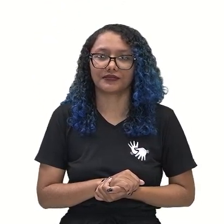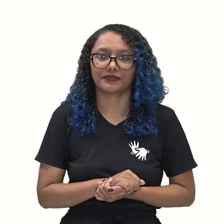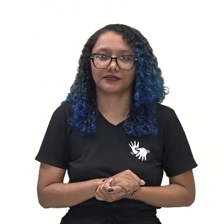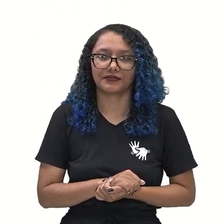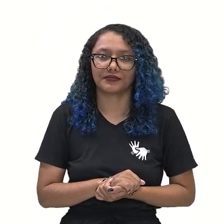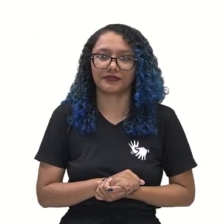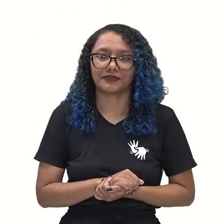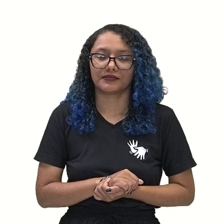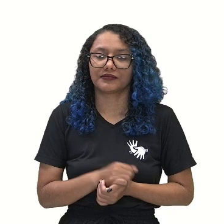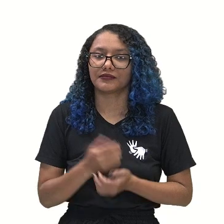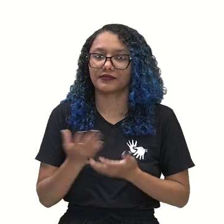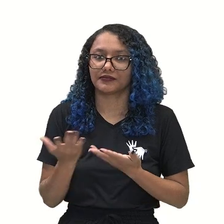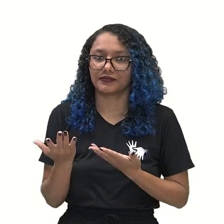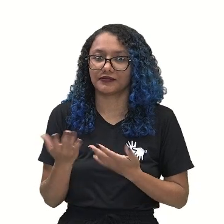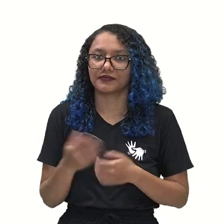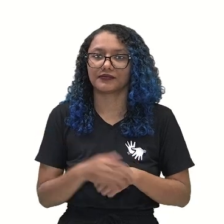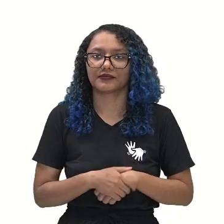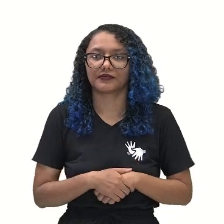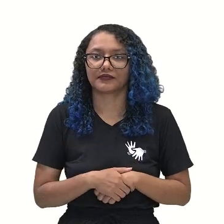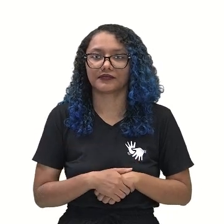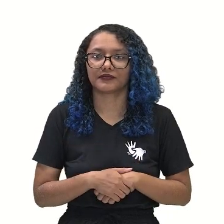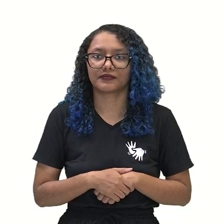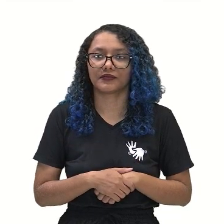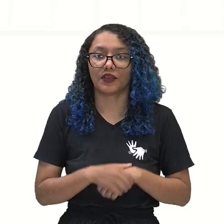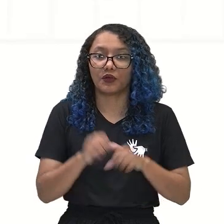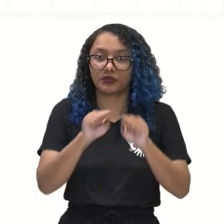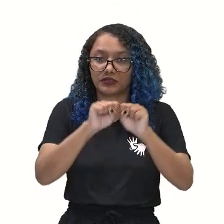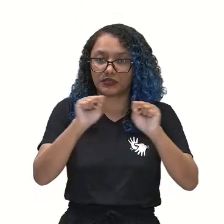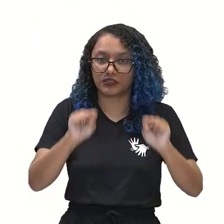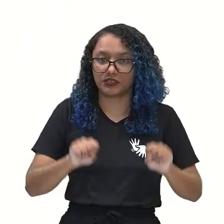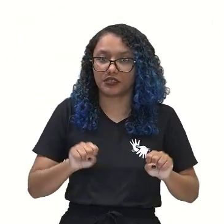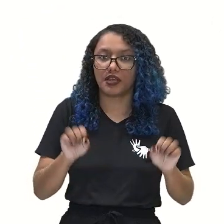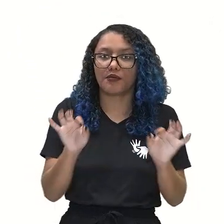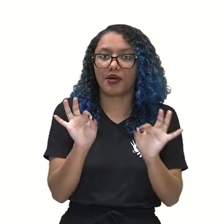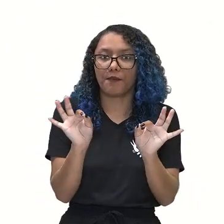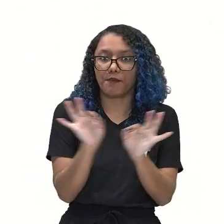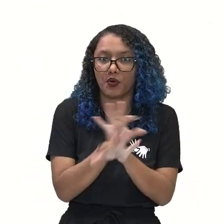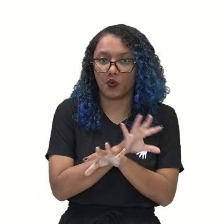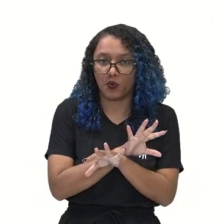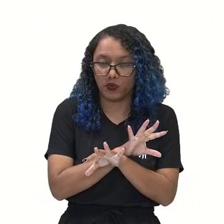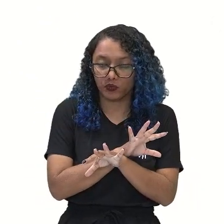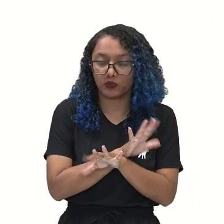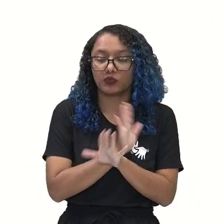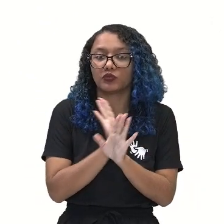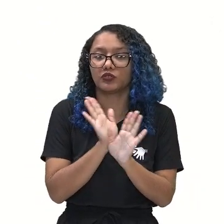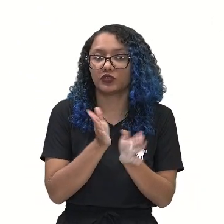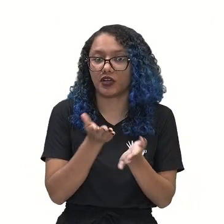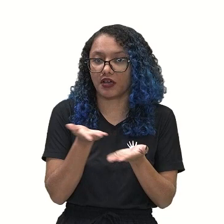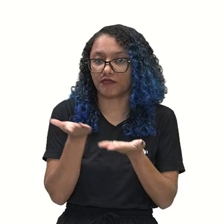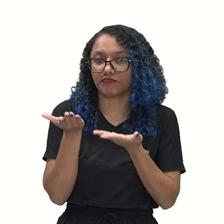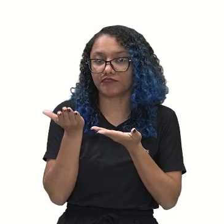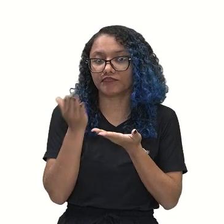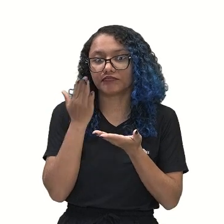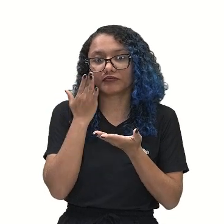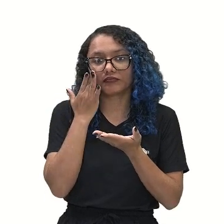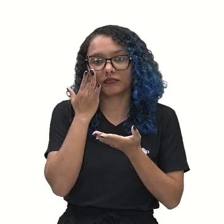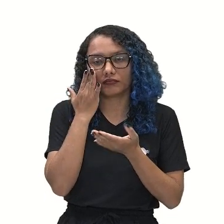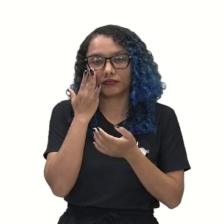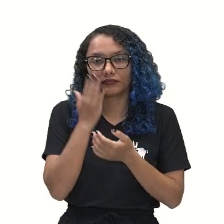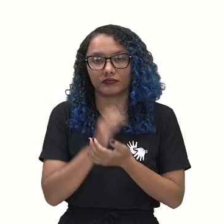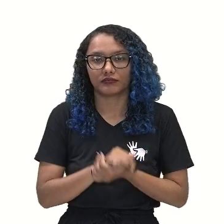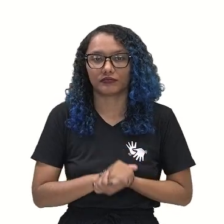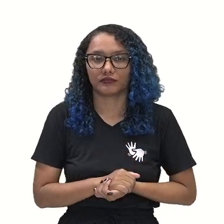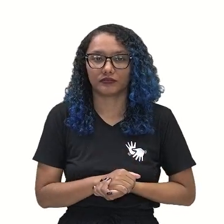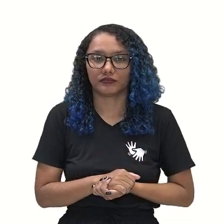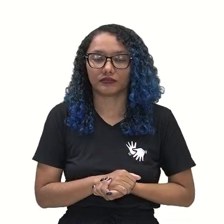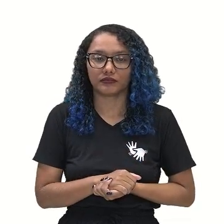já montei, né? Tá aqui o meu sisteminha, olha. Eu pego o sistema, tá bem aqui o sistema,